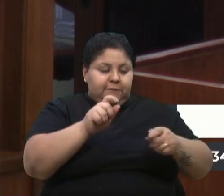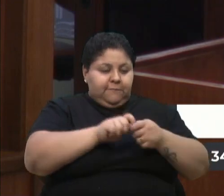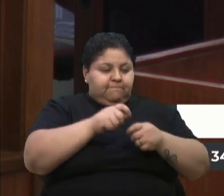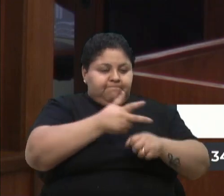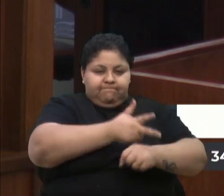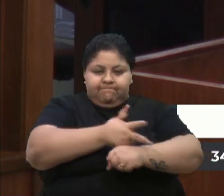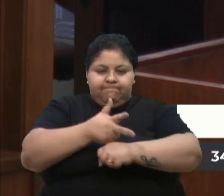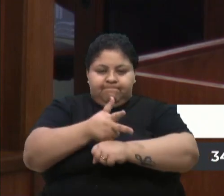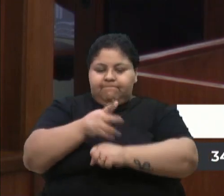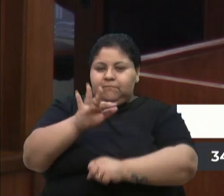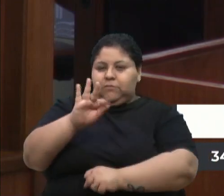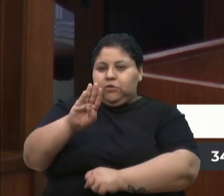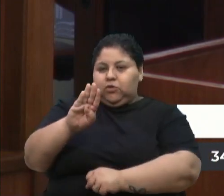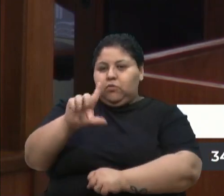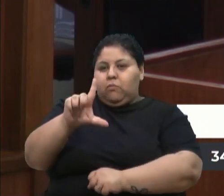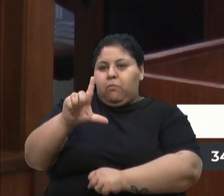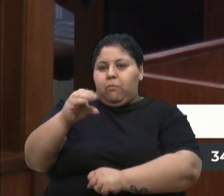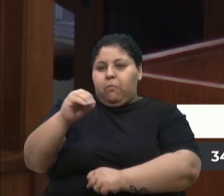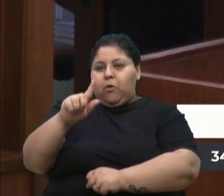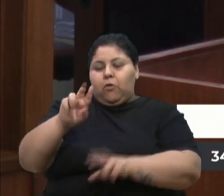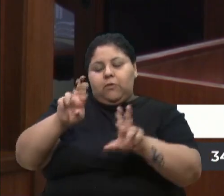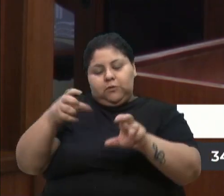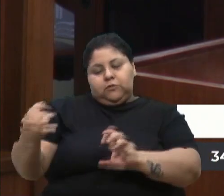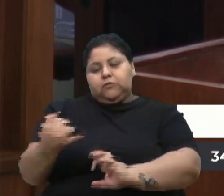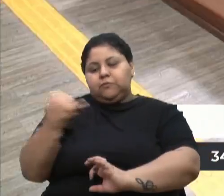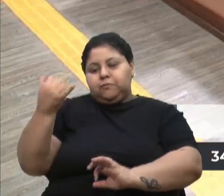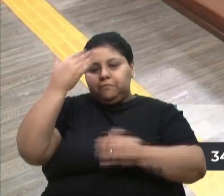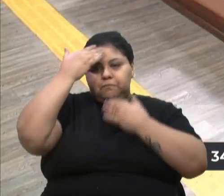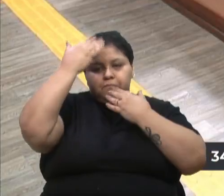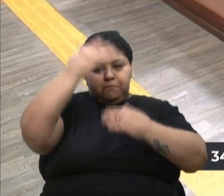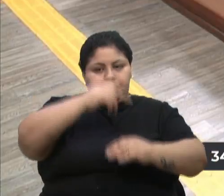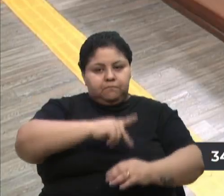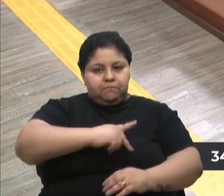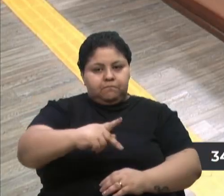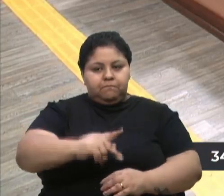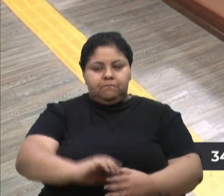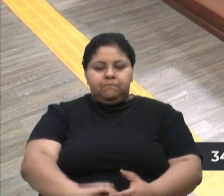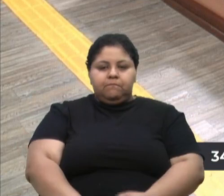uma matéria que é importante. Muito obrigado, presidente.